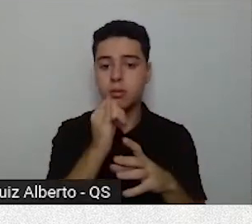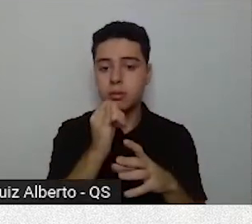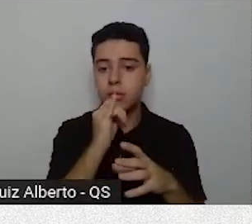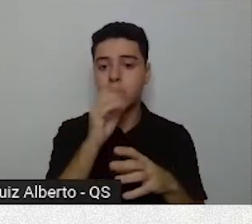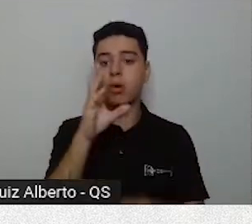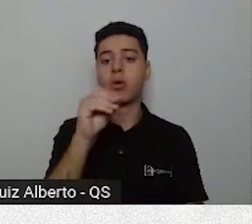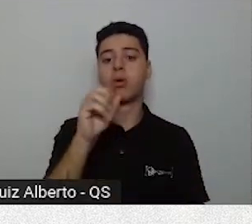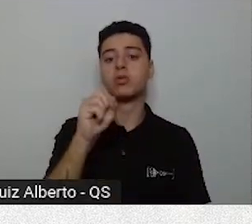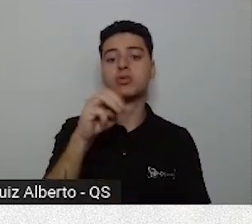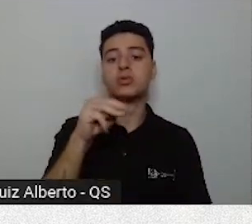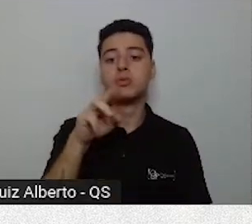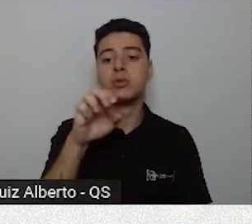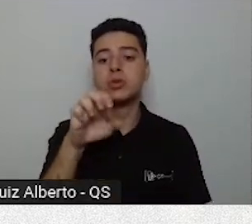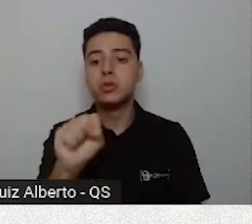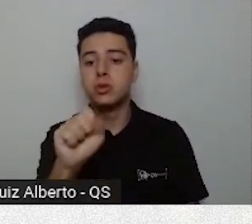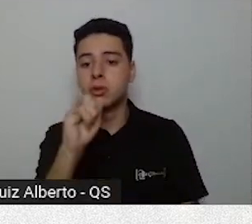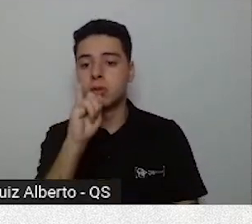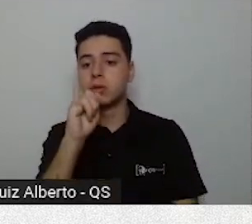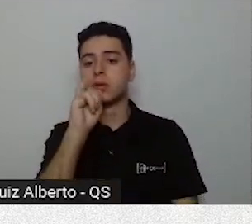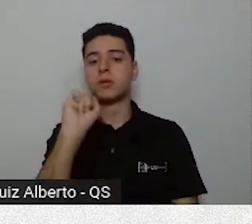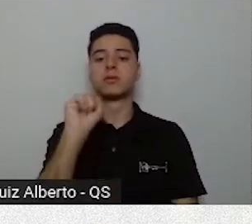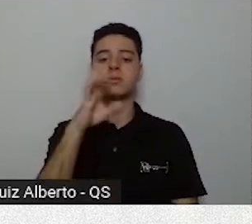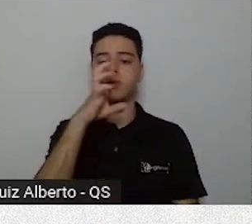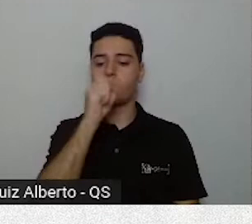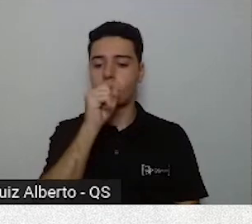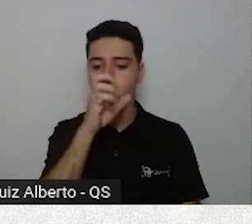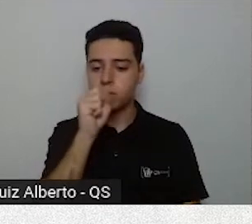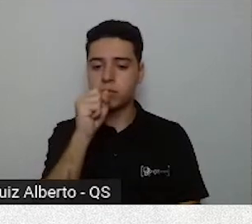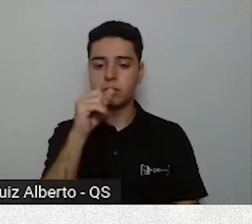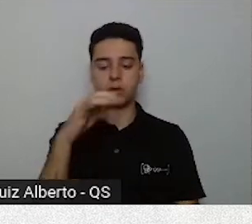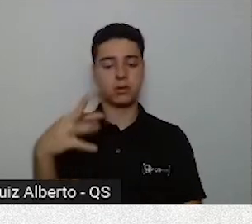cosmos. É aquela flor laranjinha.